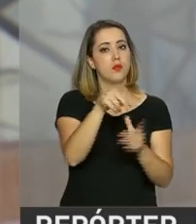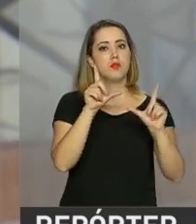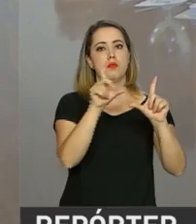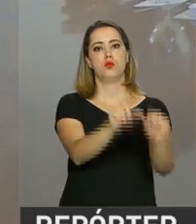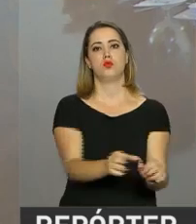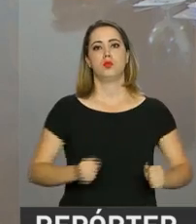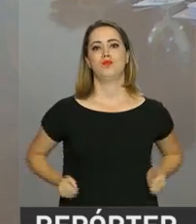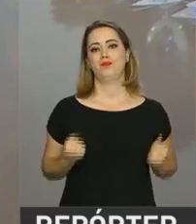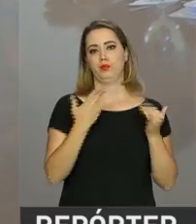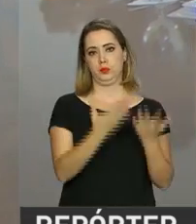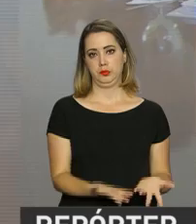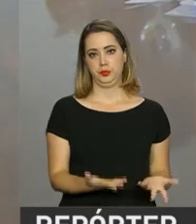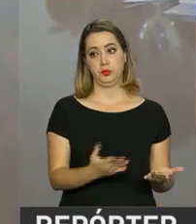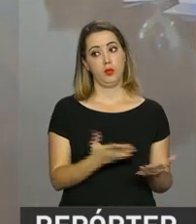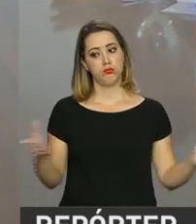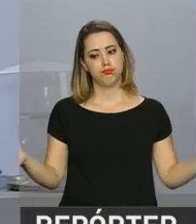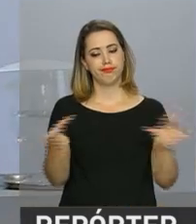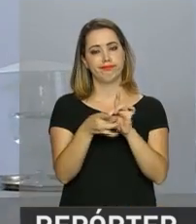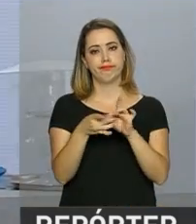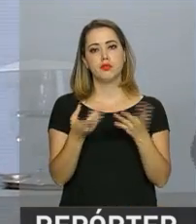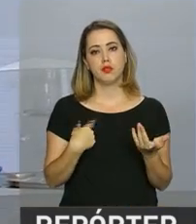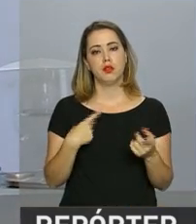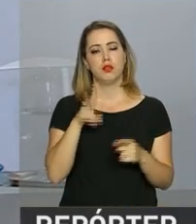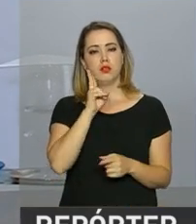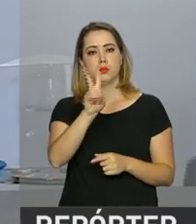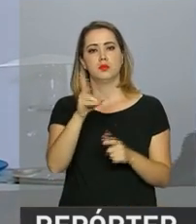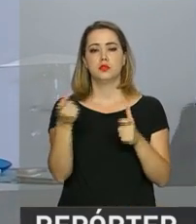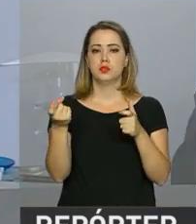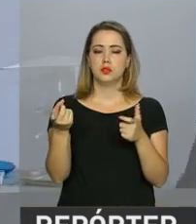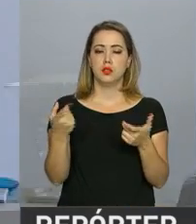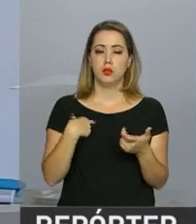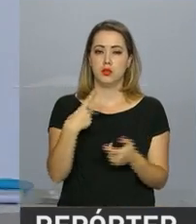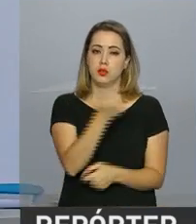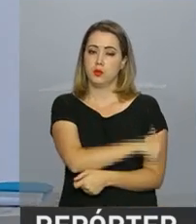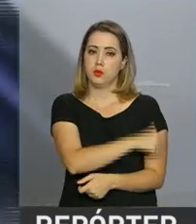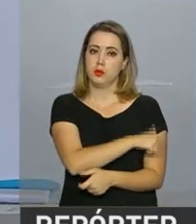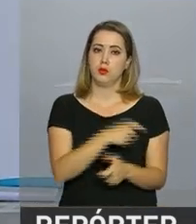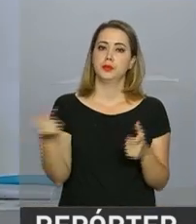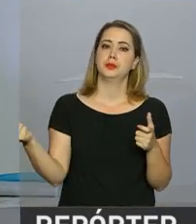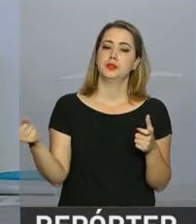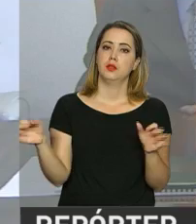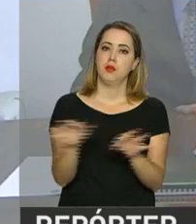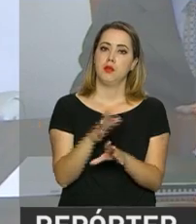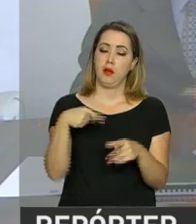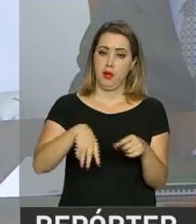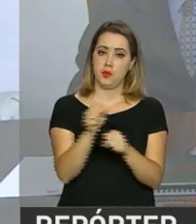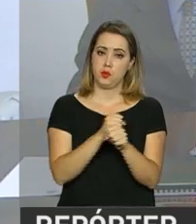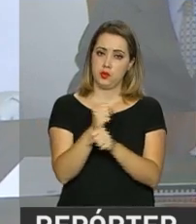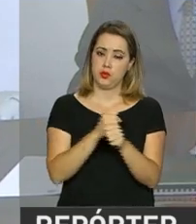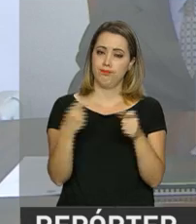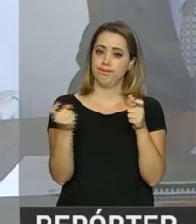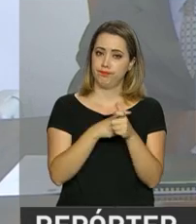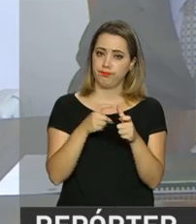despesas a previsão é que o Rio de Janeiro termine 2017 com R6 bilhões de reais de Déficit para sanar o